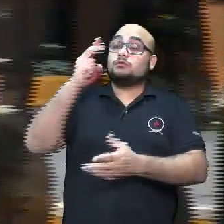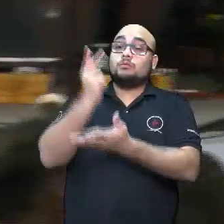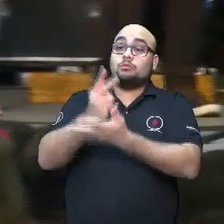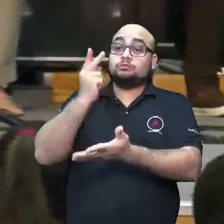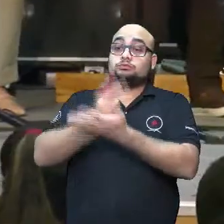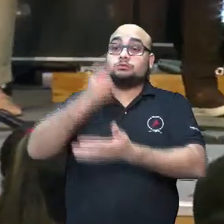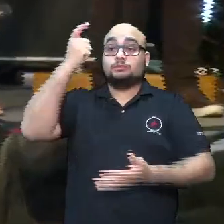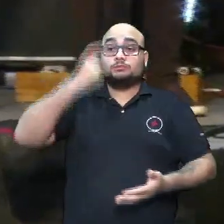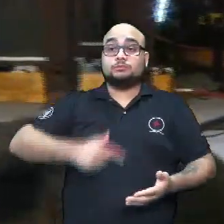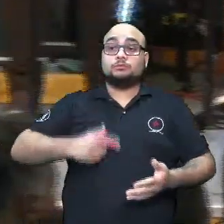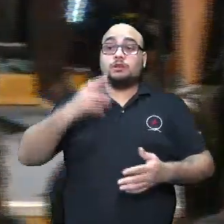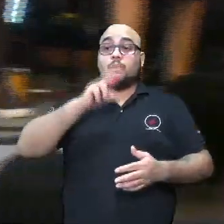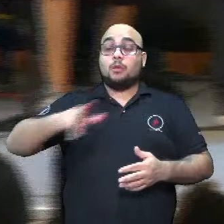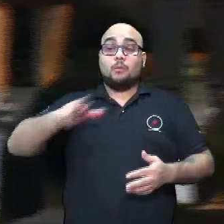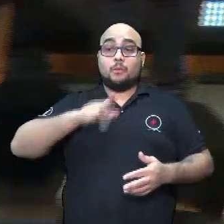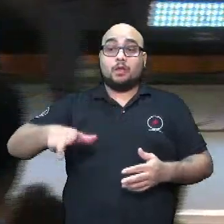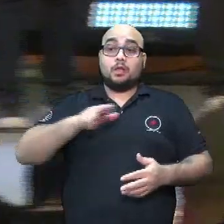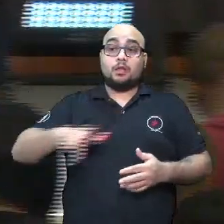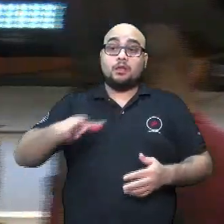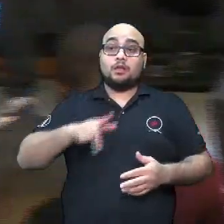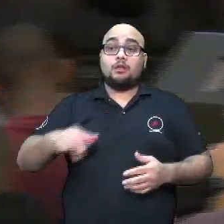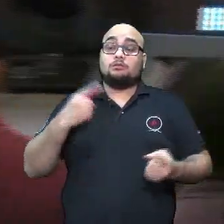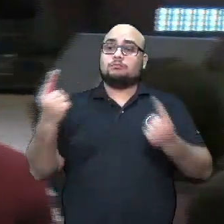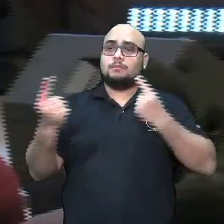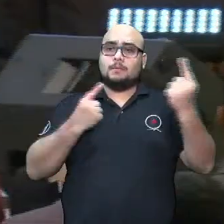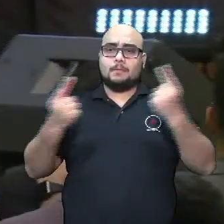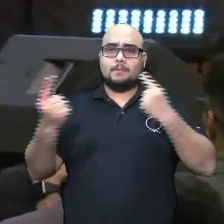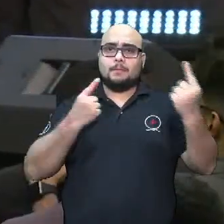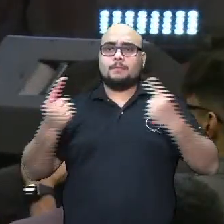Ei, saia do seu lugar, meu filho!